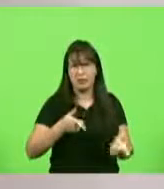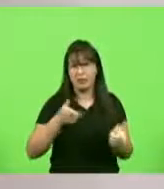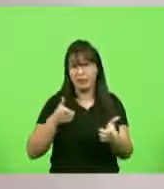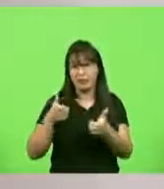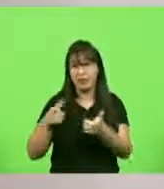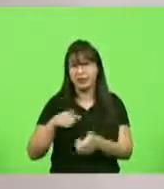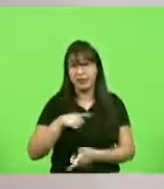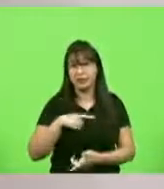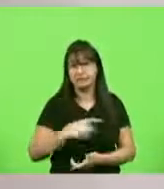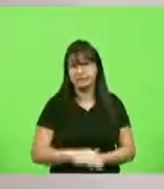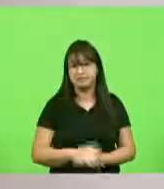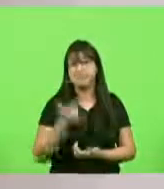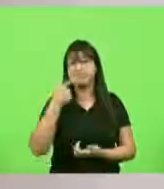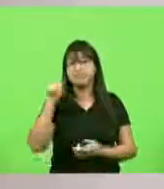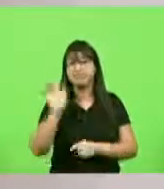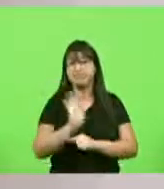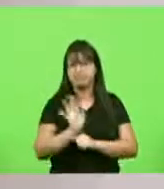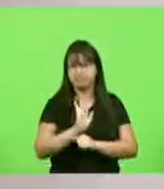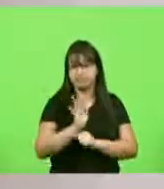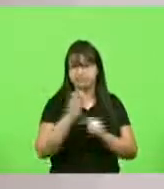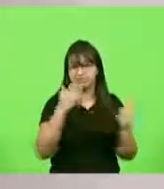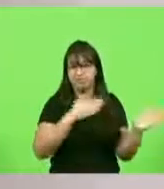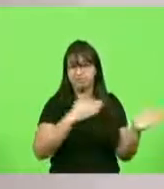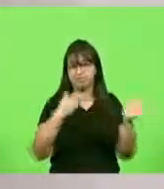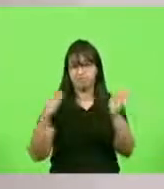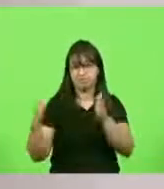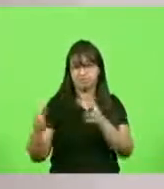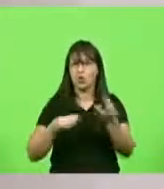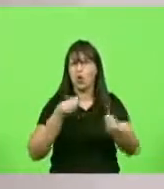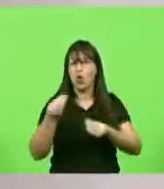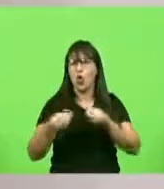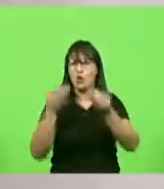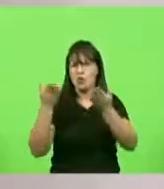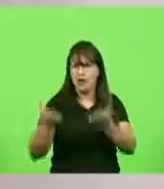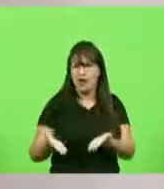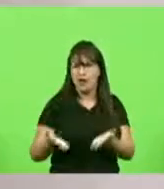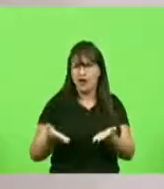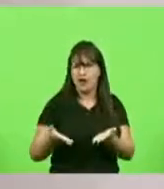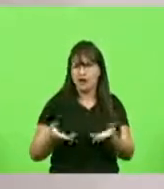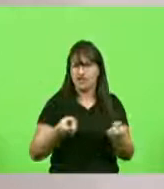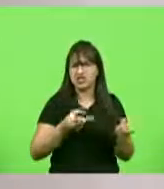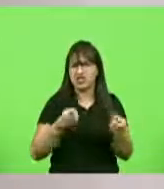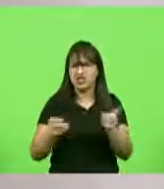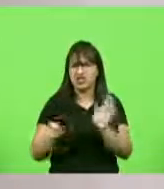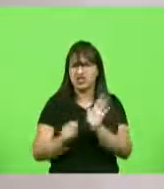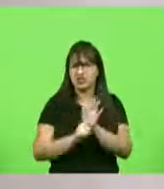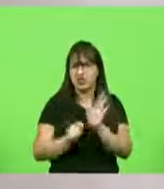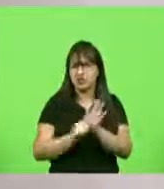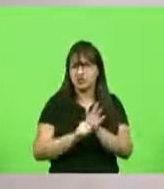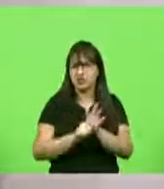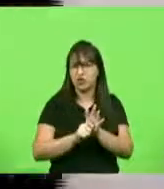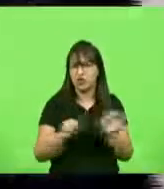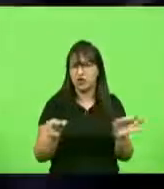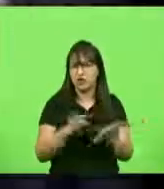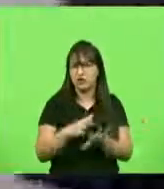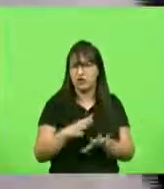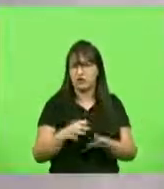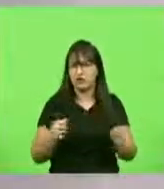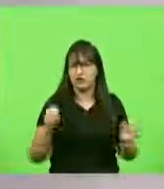próximo vídeo para ver como os traficantes acabaram com o baile funk.